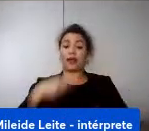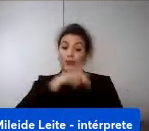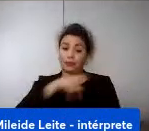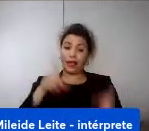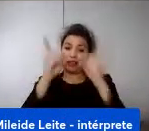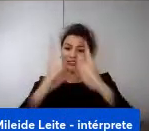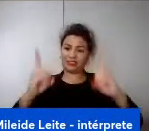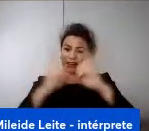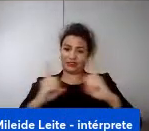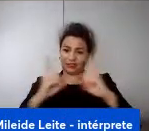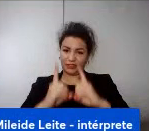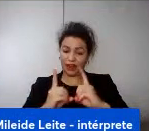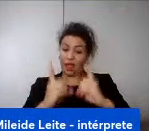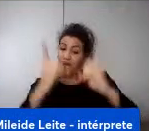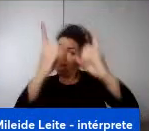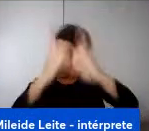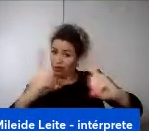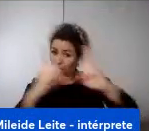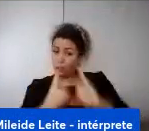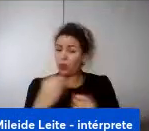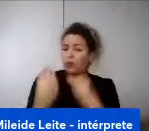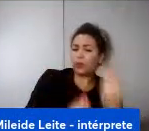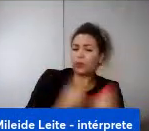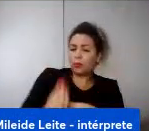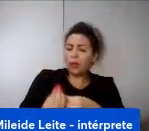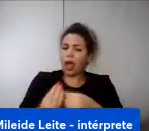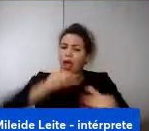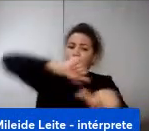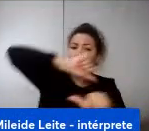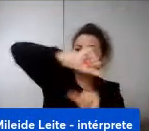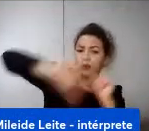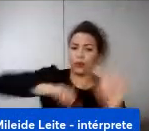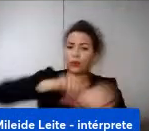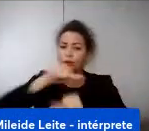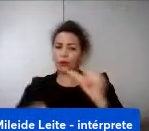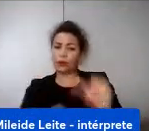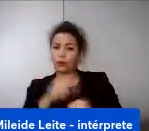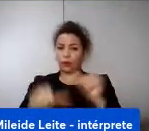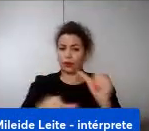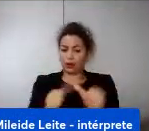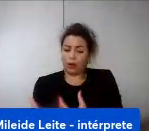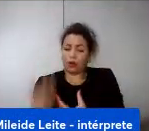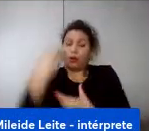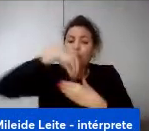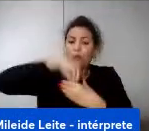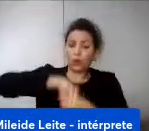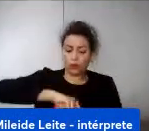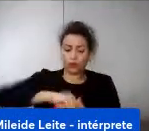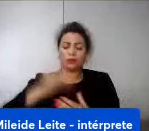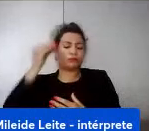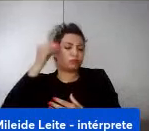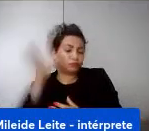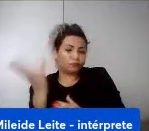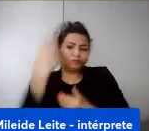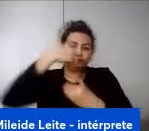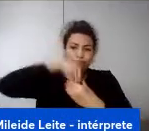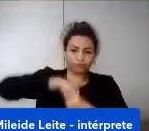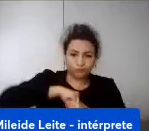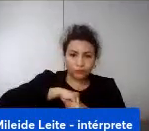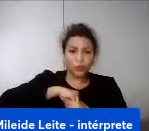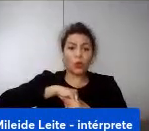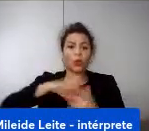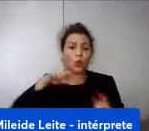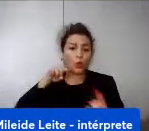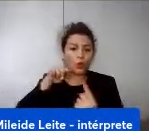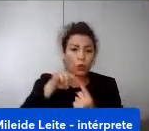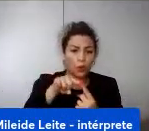didática. A didática de como transformar, né, incorporar todos esses conhecimentos para